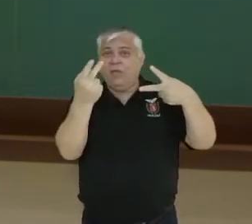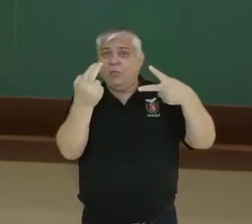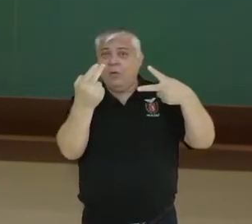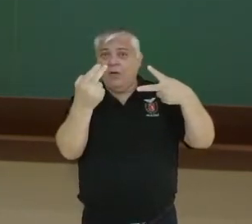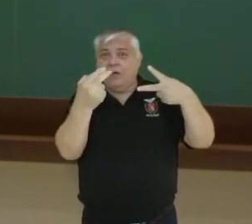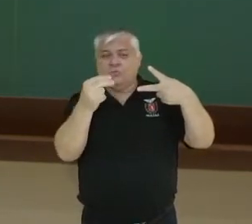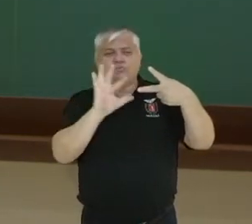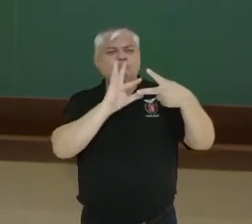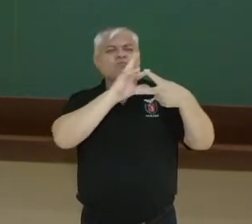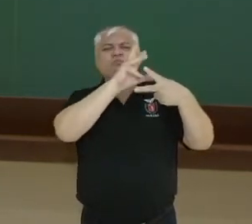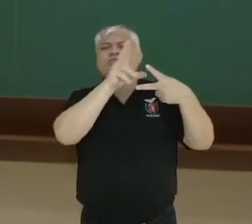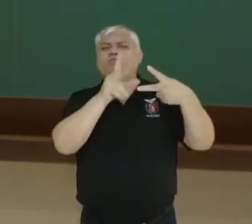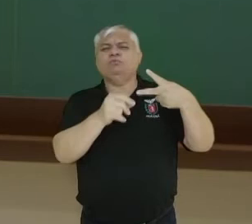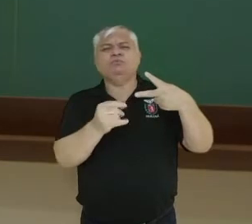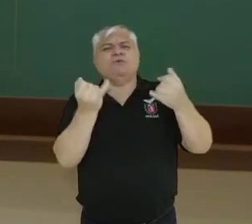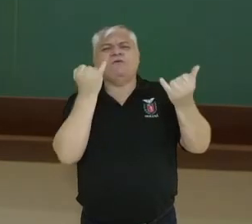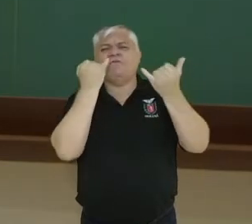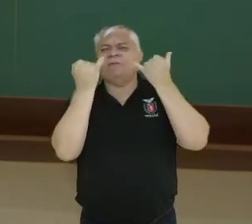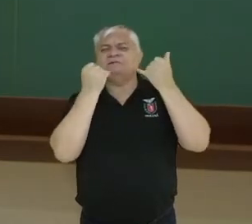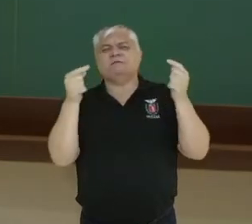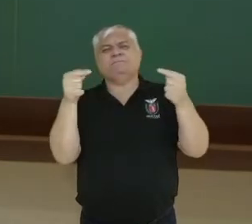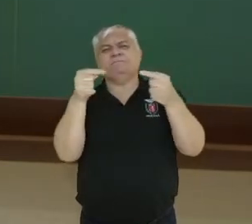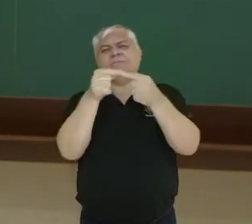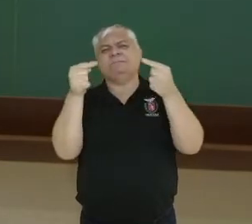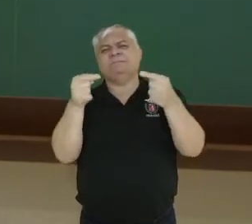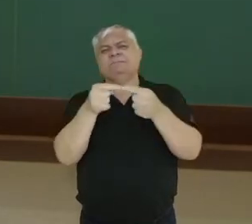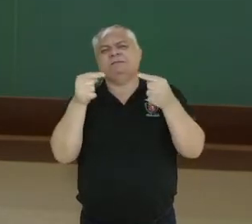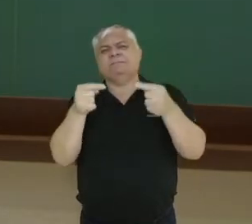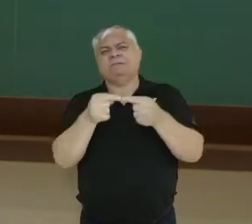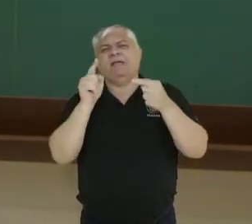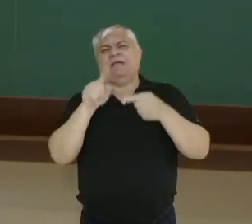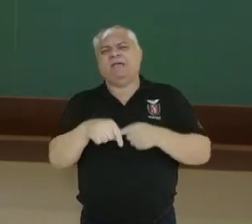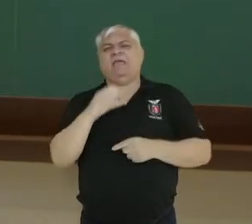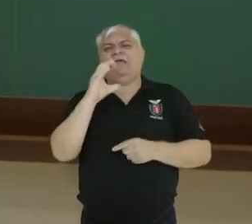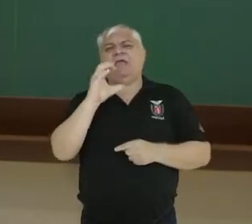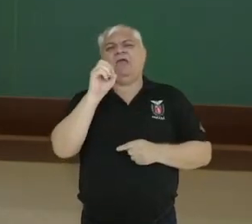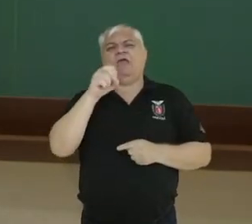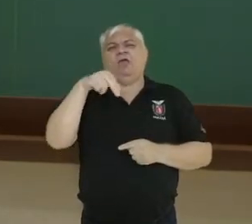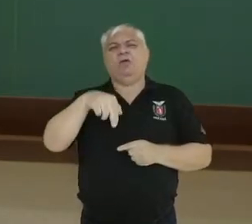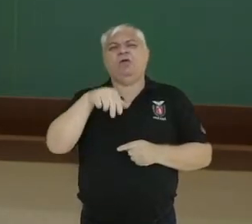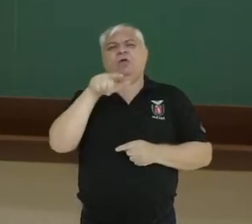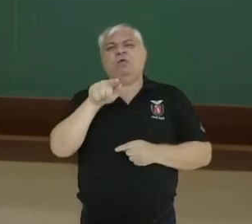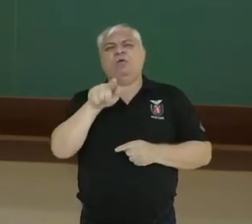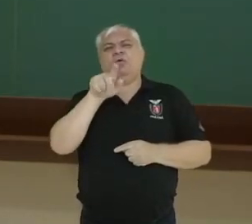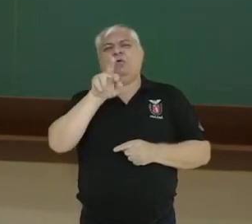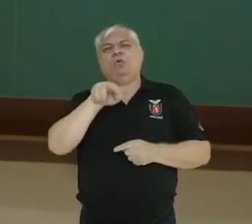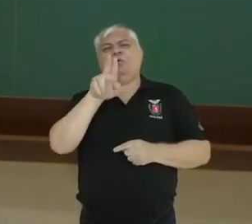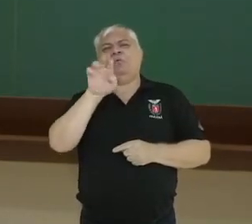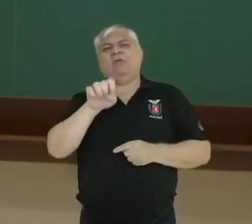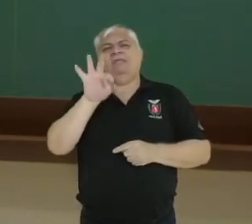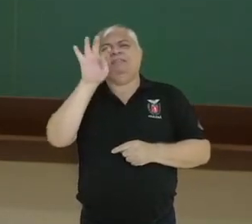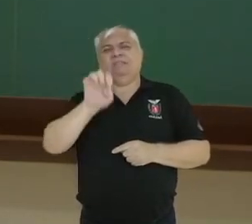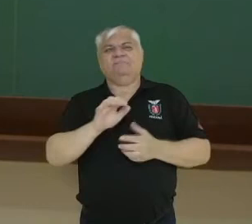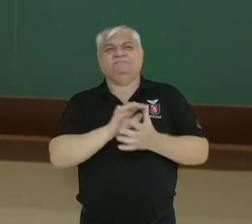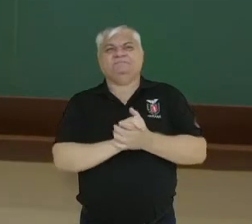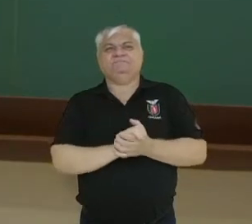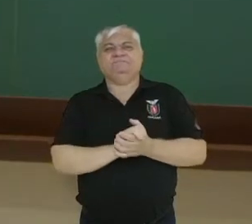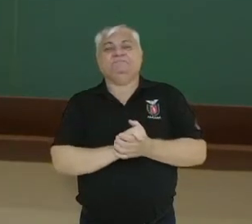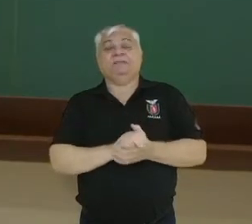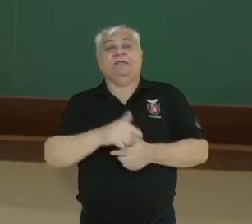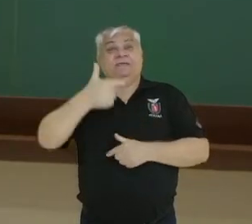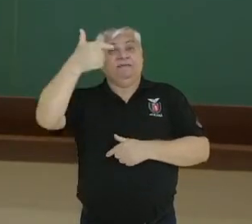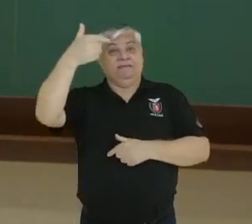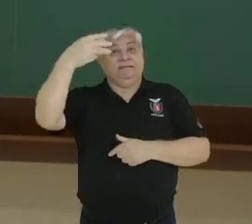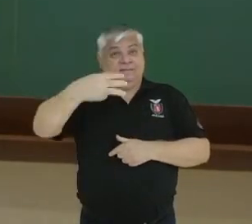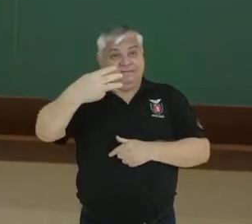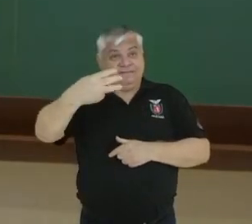o resto das informações vai bater e os dois triângulos serão semelhantes, tá bom? E nós temos o terceiro